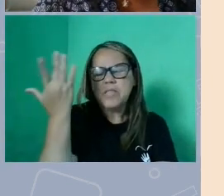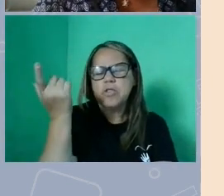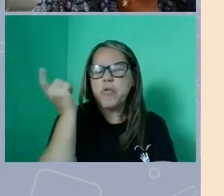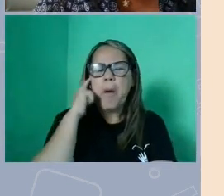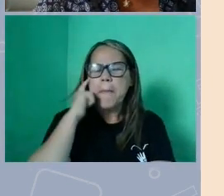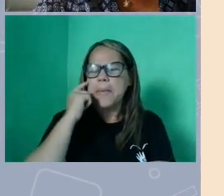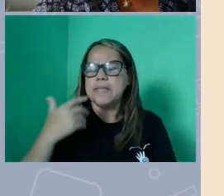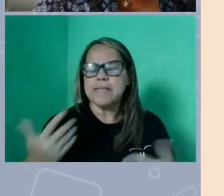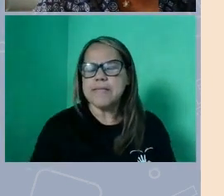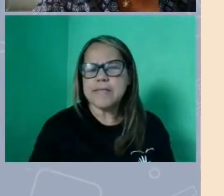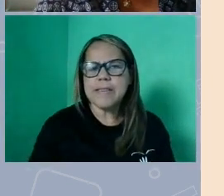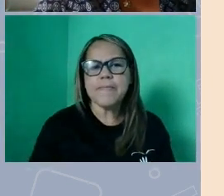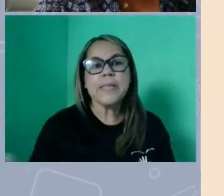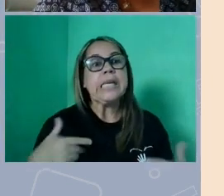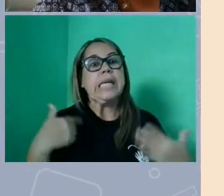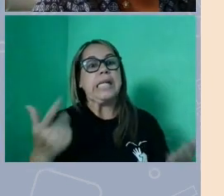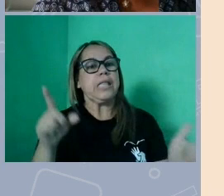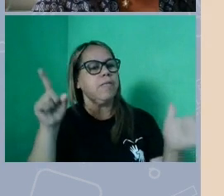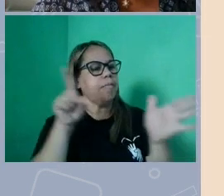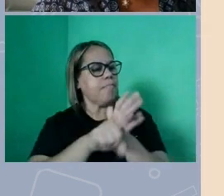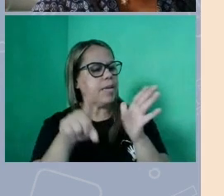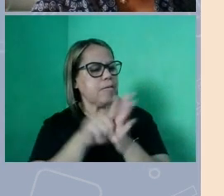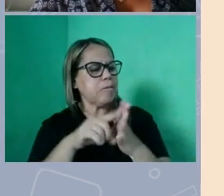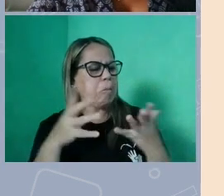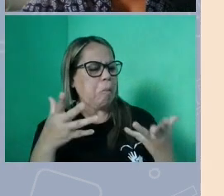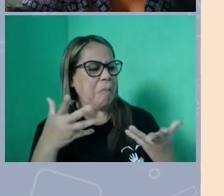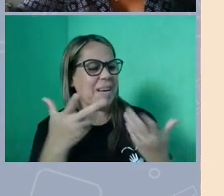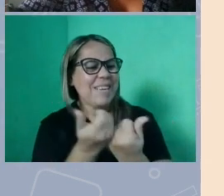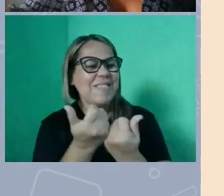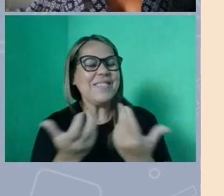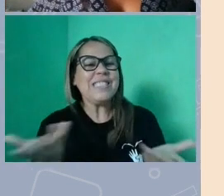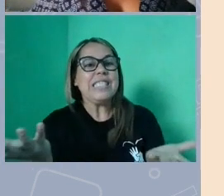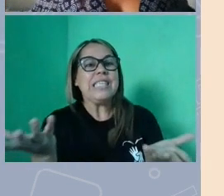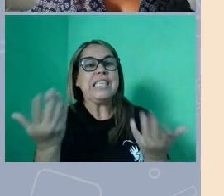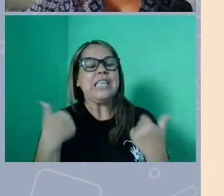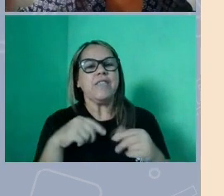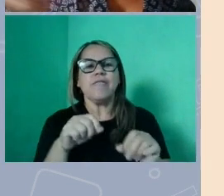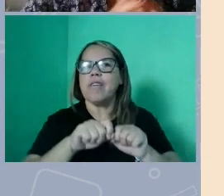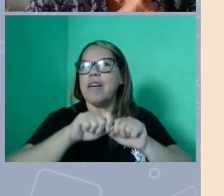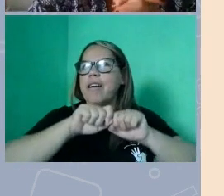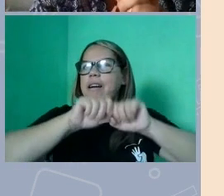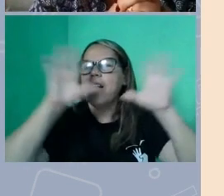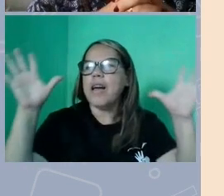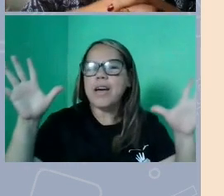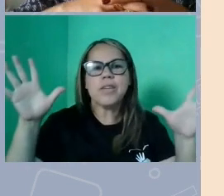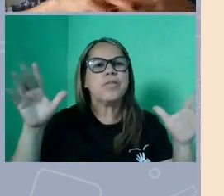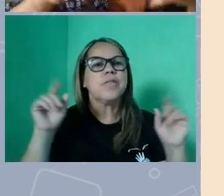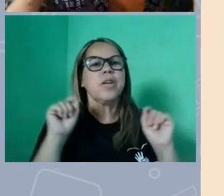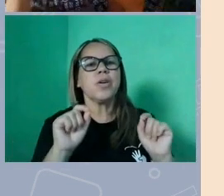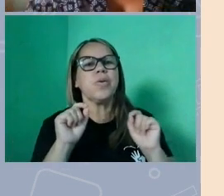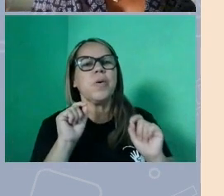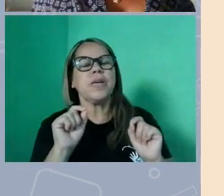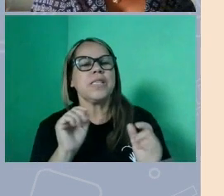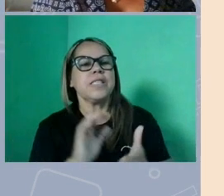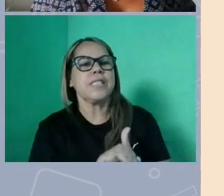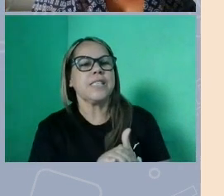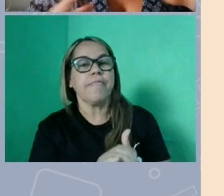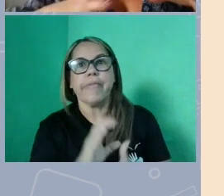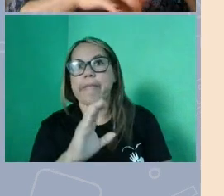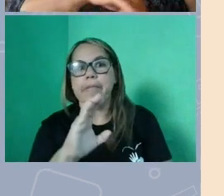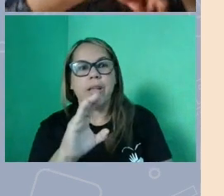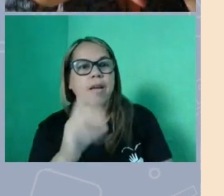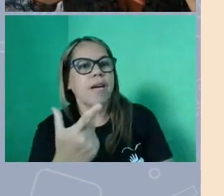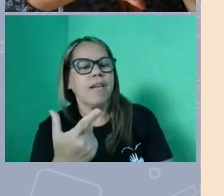isso então é uma questão fantástica e aí a gente fica claro né que assim é óbvio